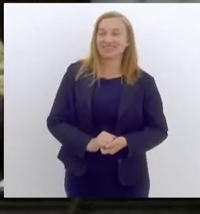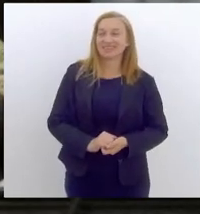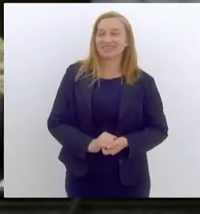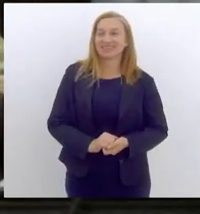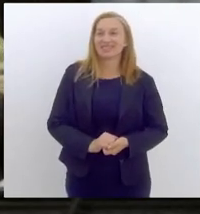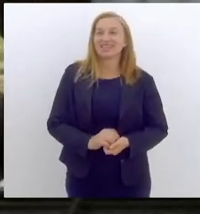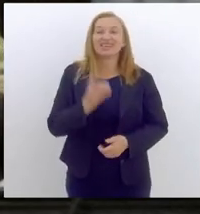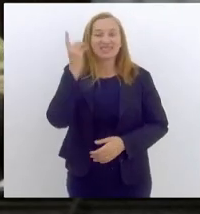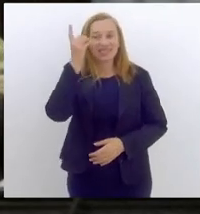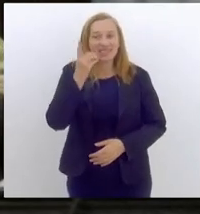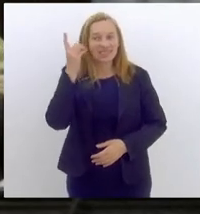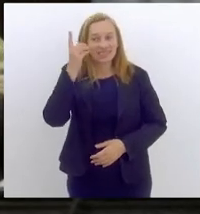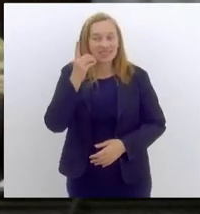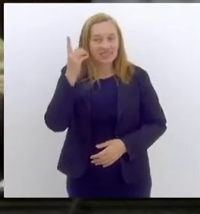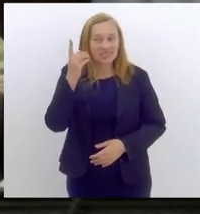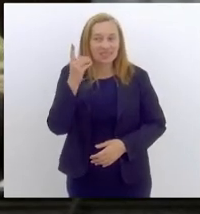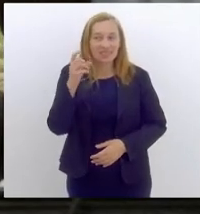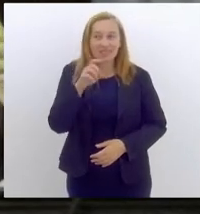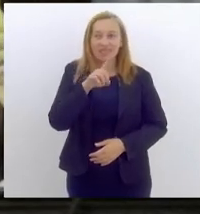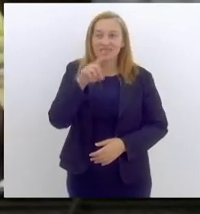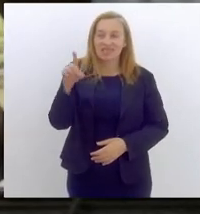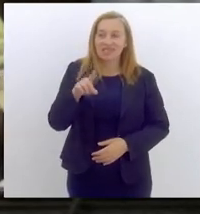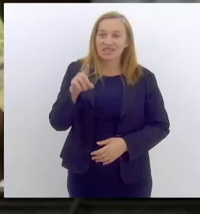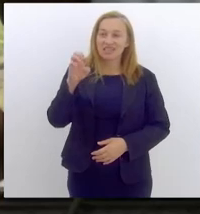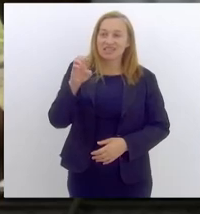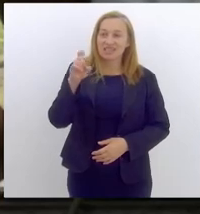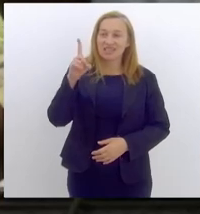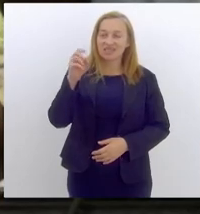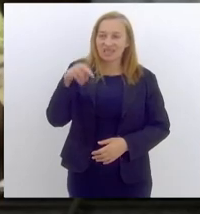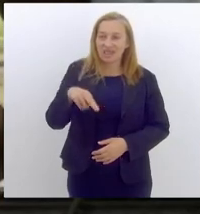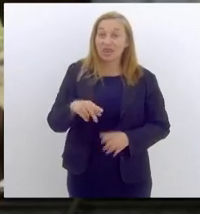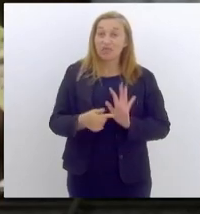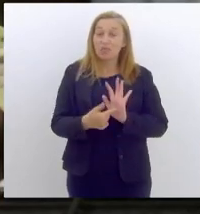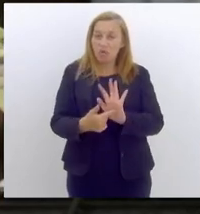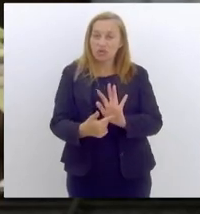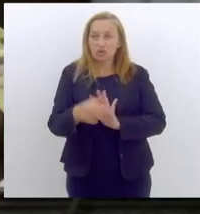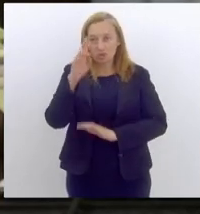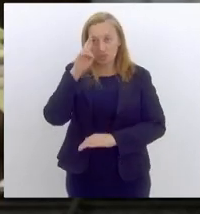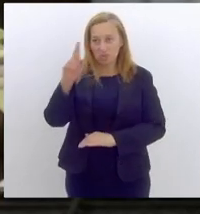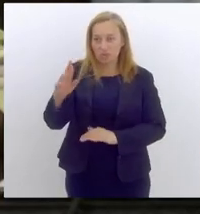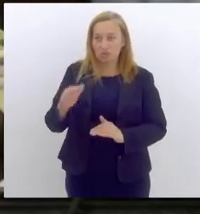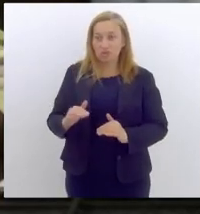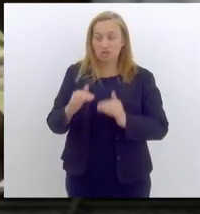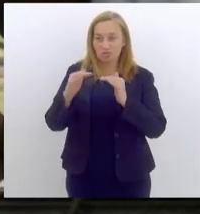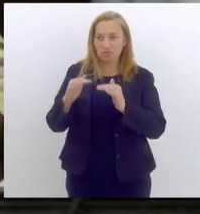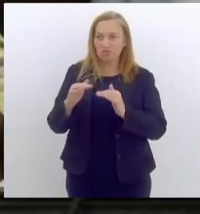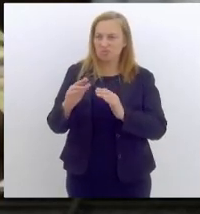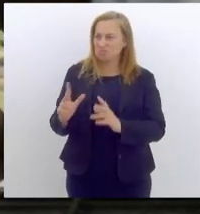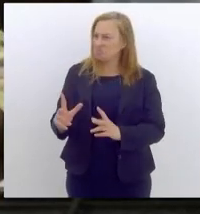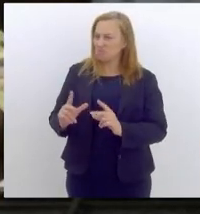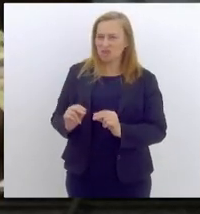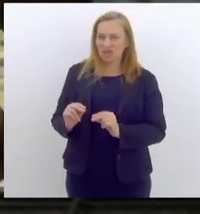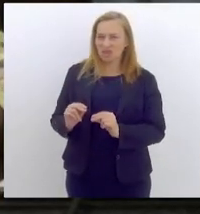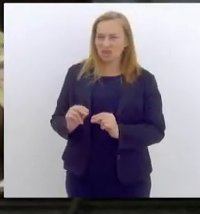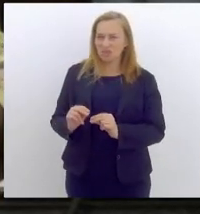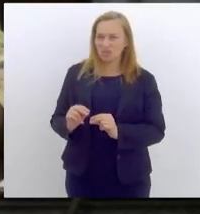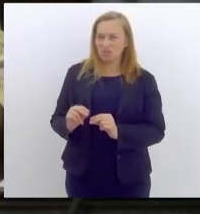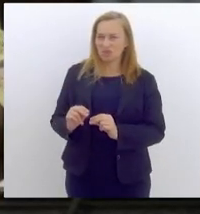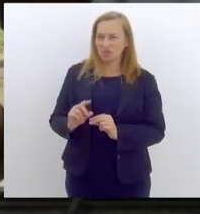a deputada Zeidan nessa mesa mostra que Vossa Excelência não merece o título de não